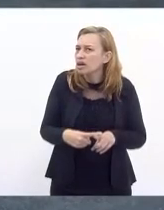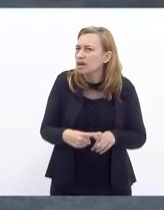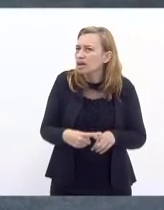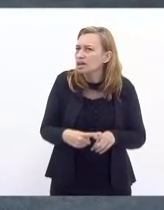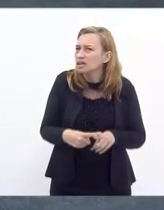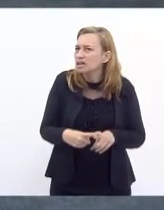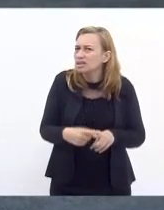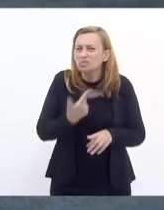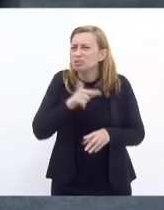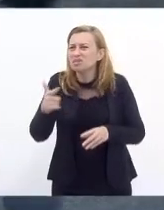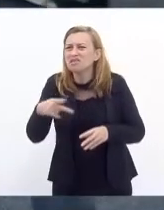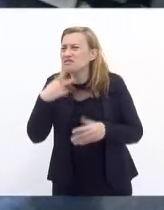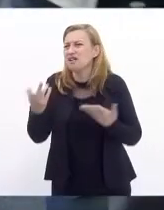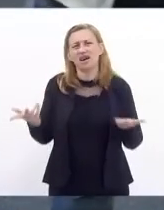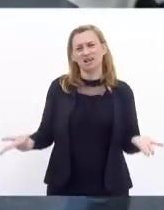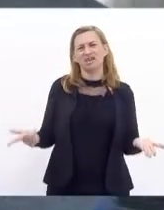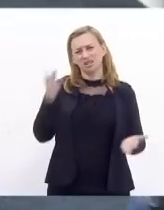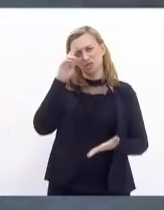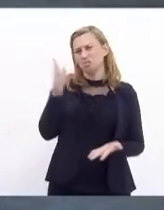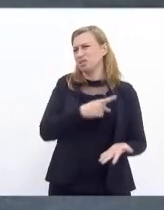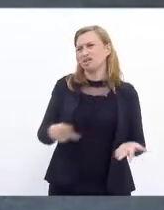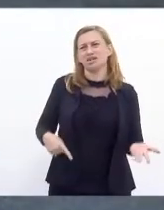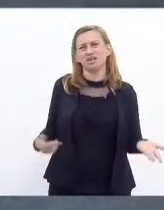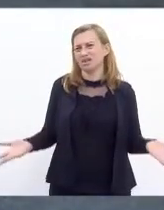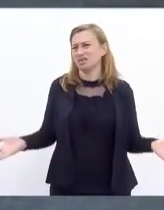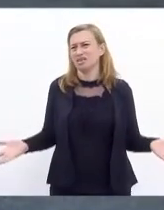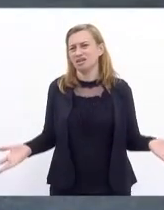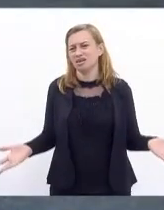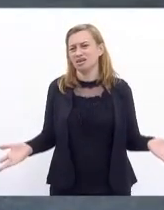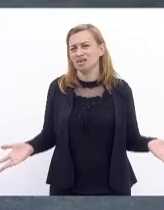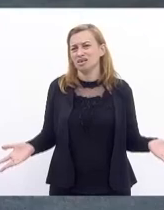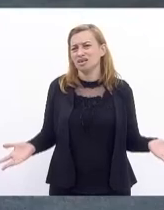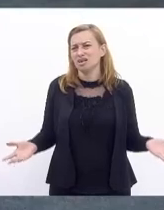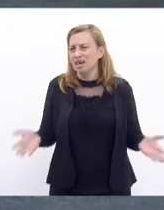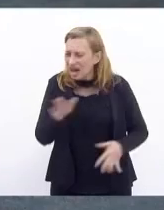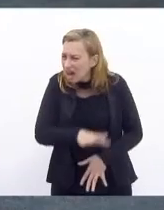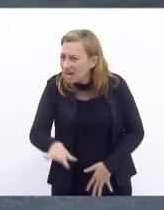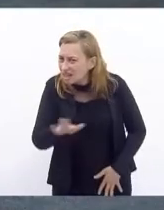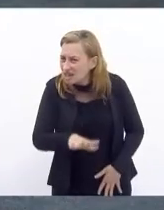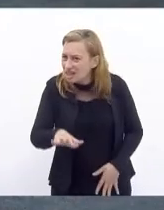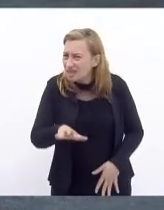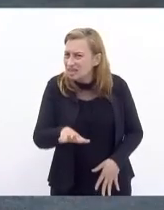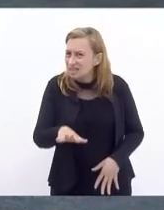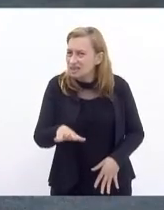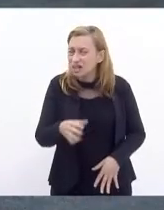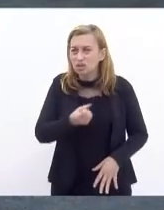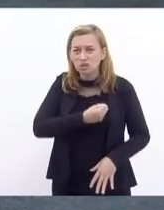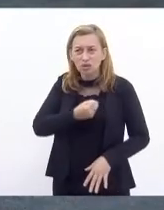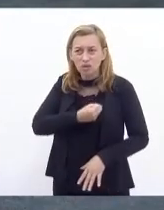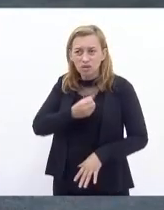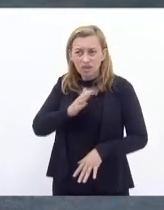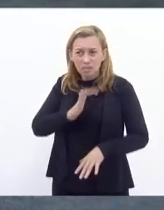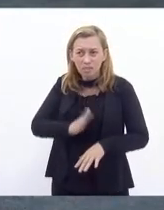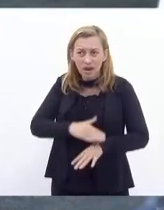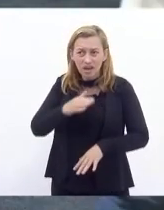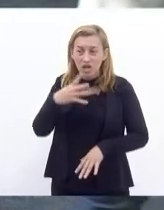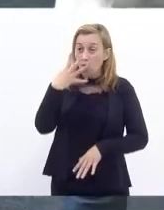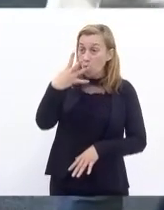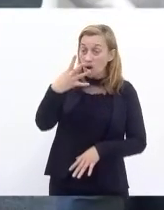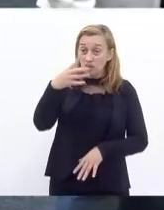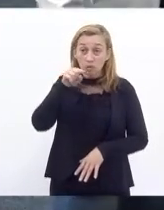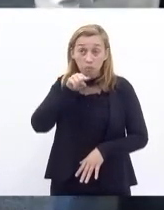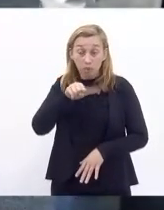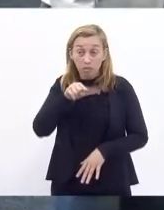É sem palavras, não é, gente? É realmente lamentável a criança ganhar mais pontos, aliás, 4 pontos, que é muito